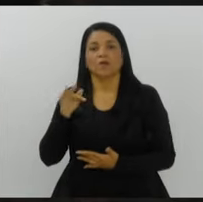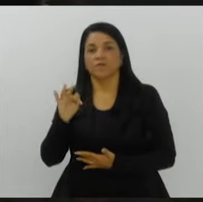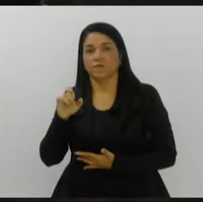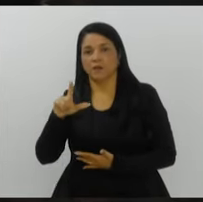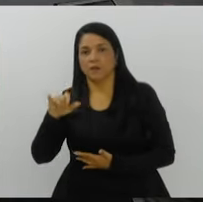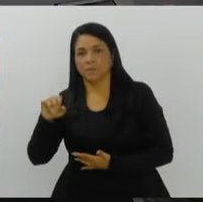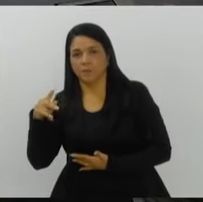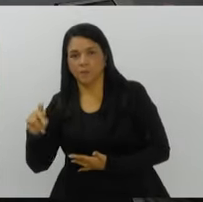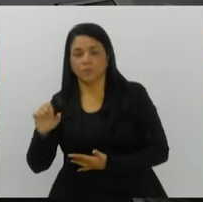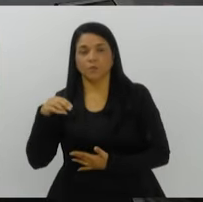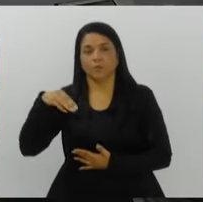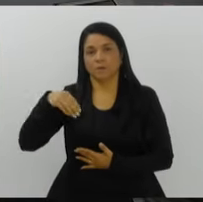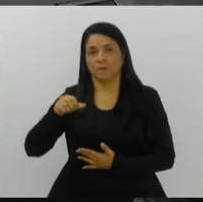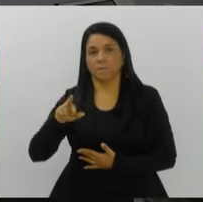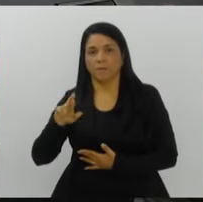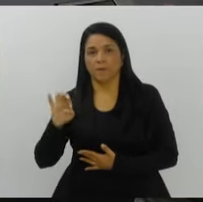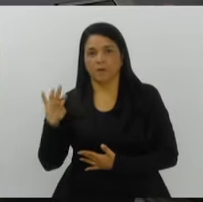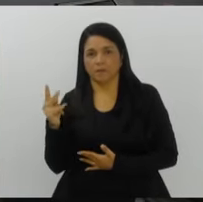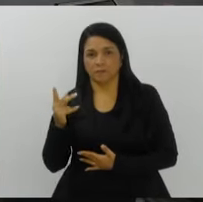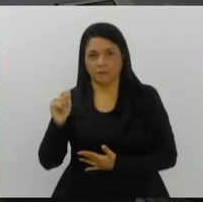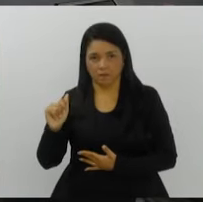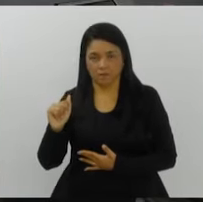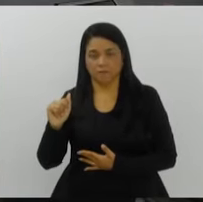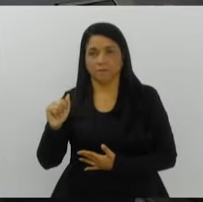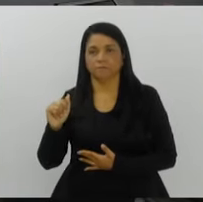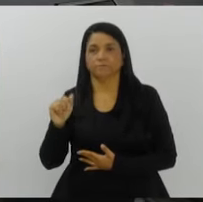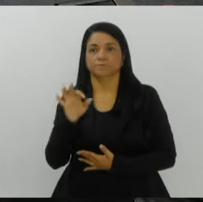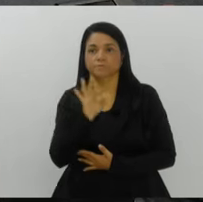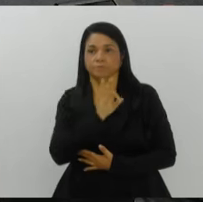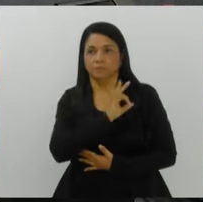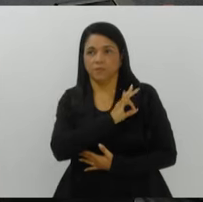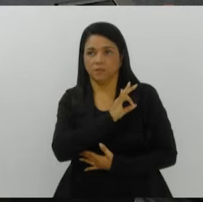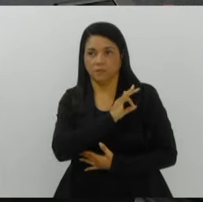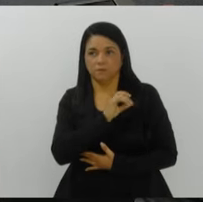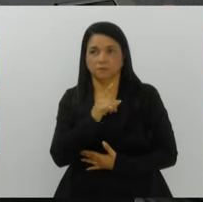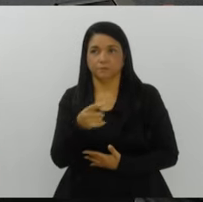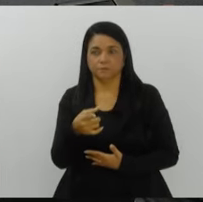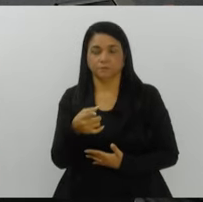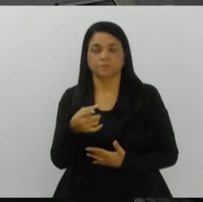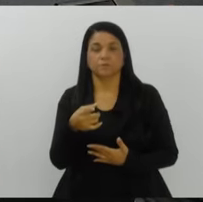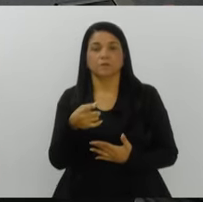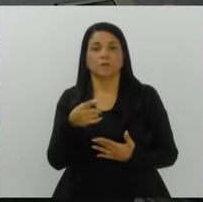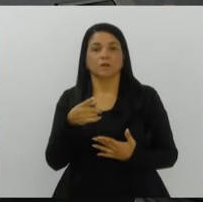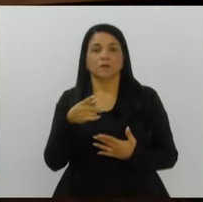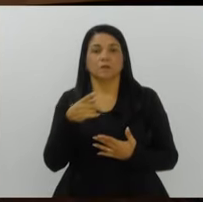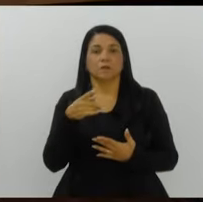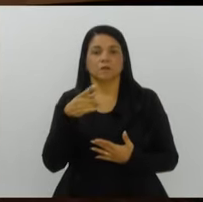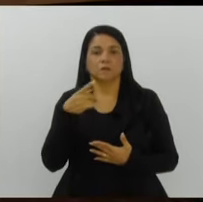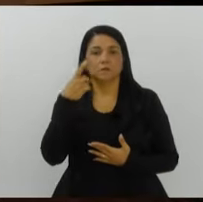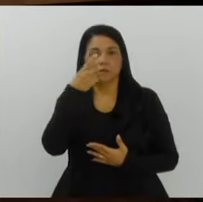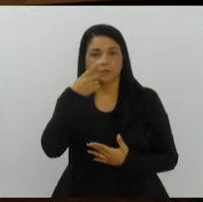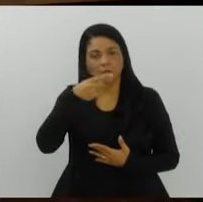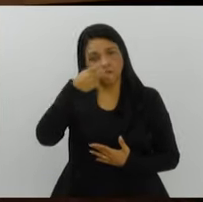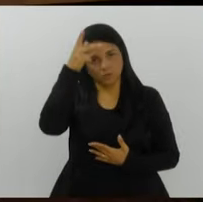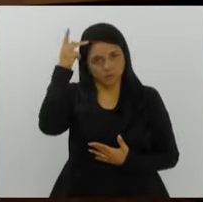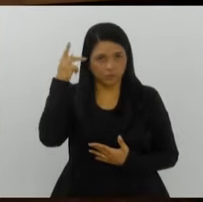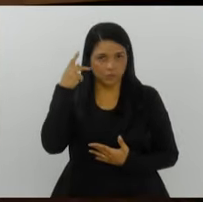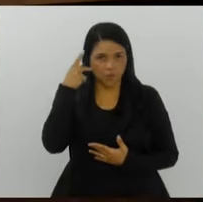Em discussão. Questão de ordem, senhora presidente. Questão de ordem, deputado Luiz Paulo. Com todo